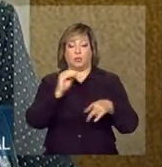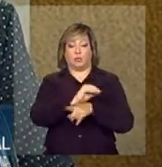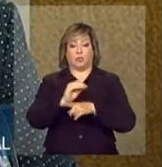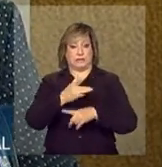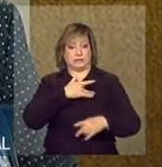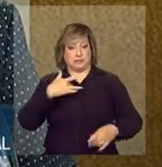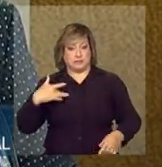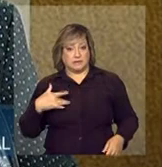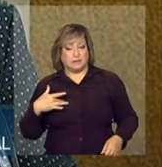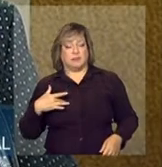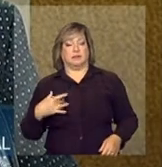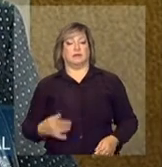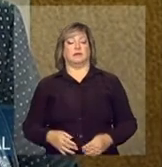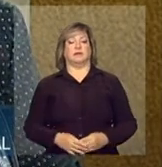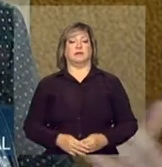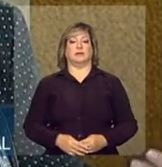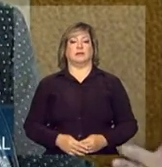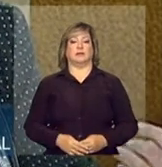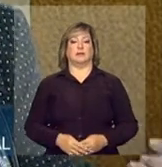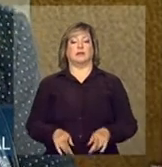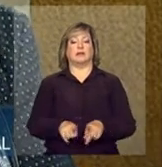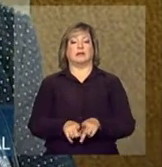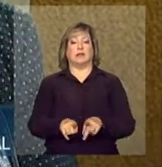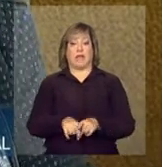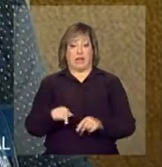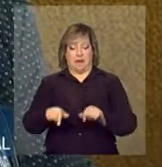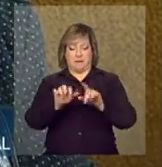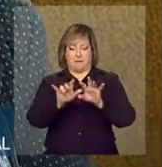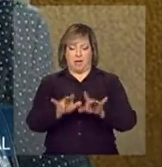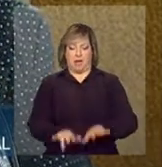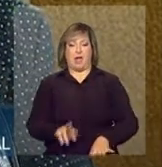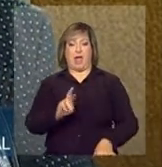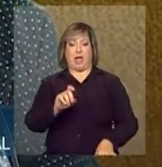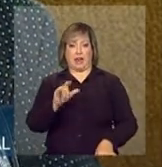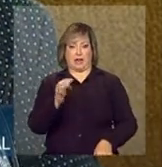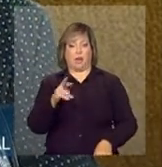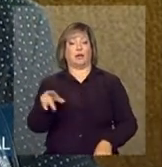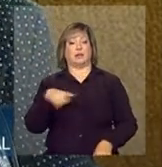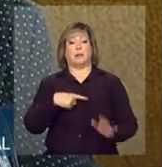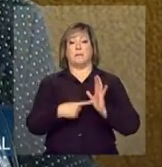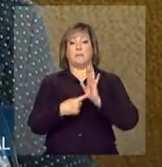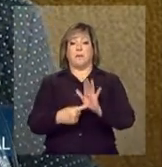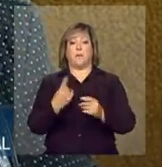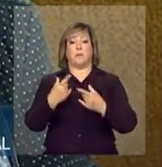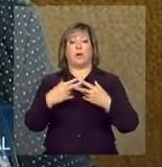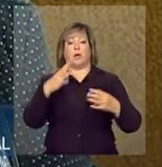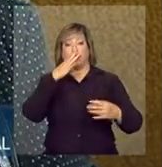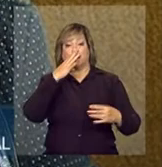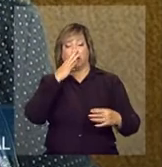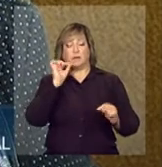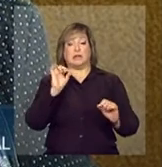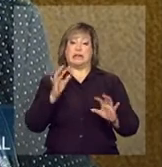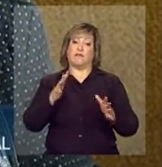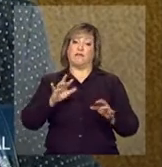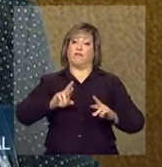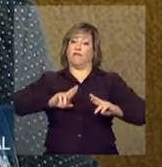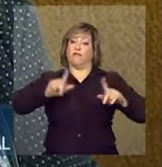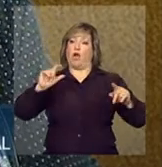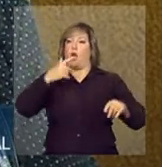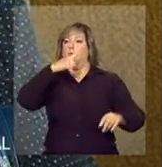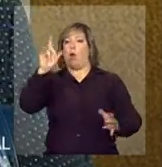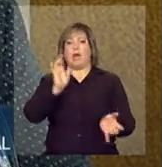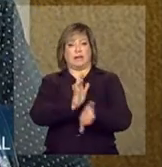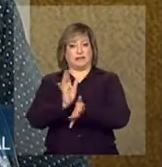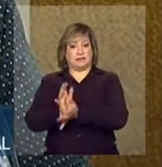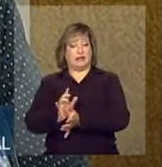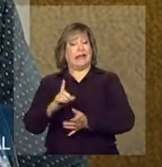nutricional. O relatório, eu acho que ele aponta uma coisa que é interessante, que é o seguinte, talvez o oposto de outras áreas. Tem